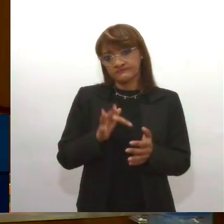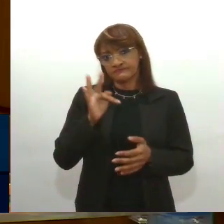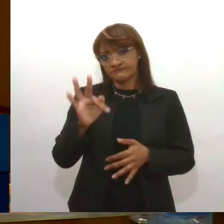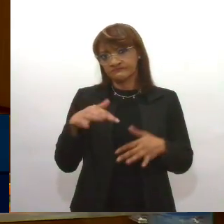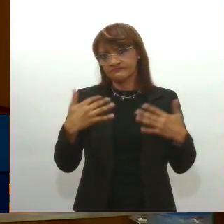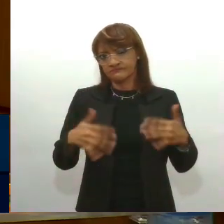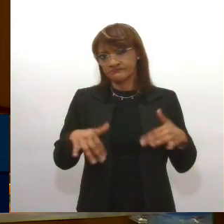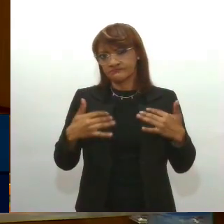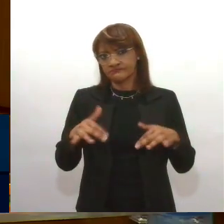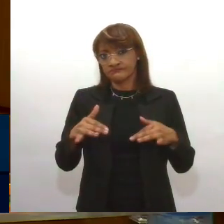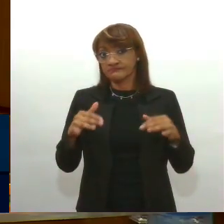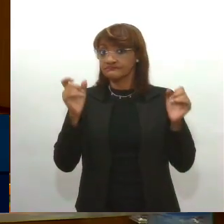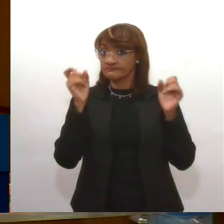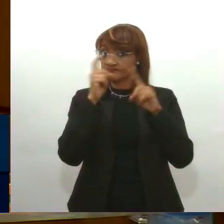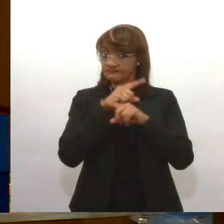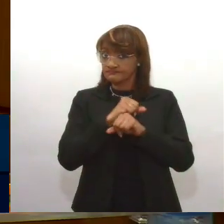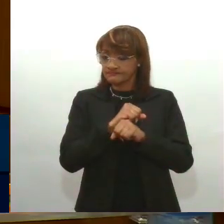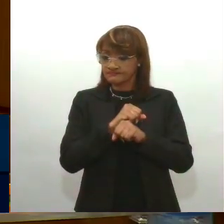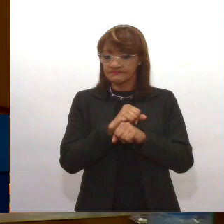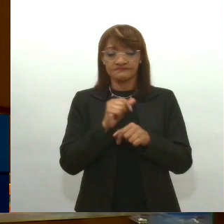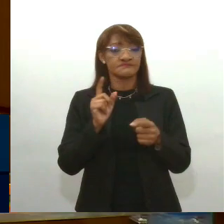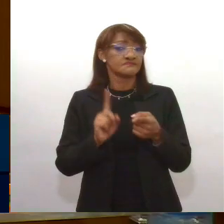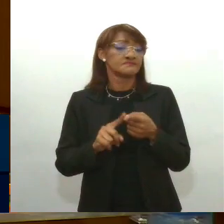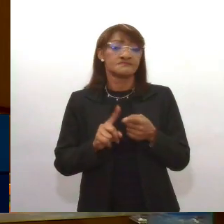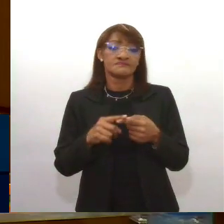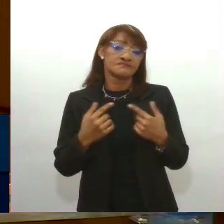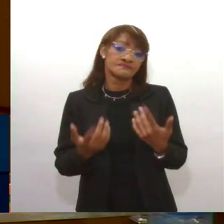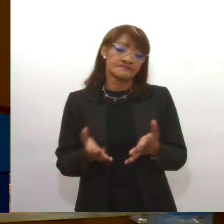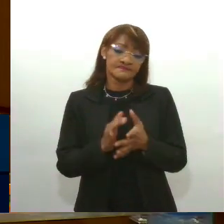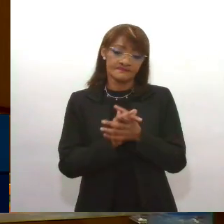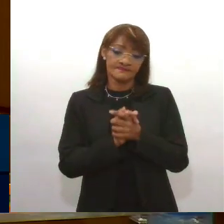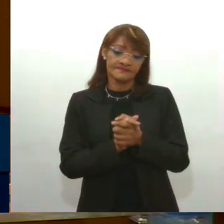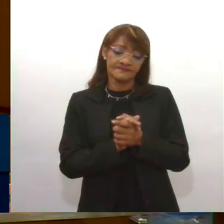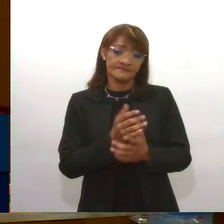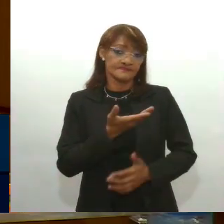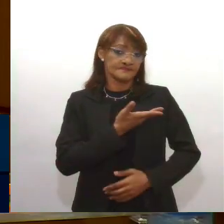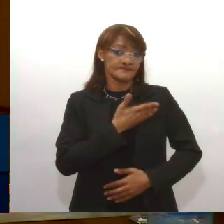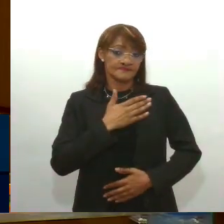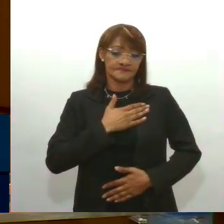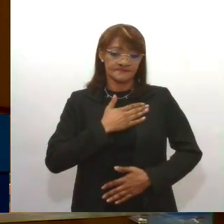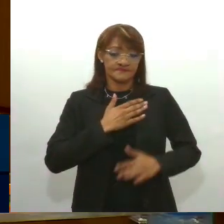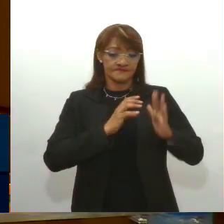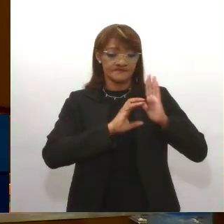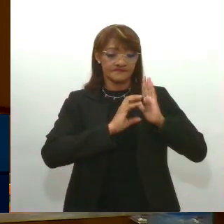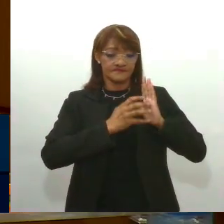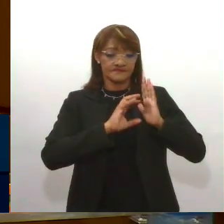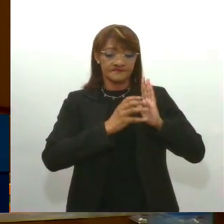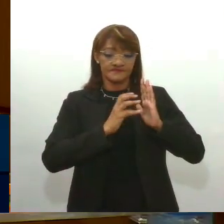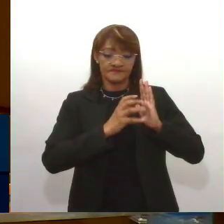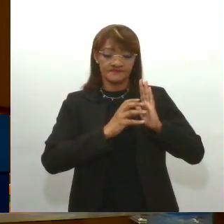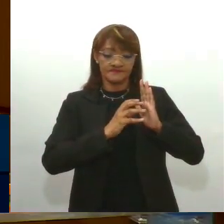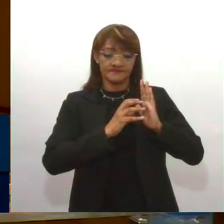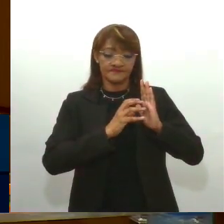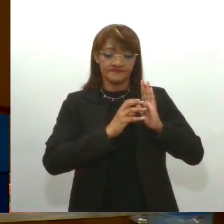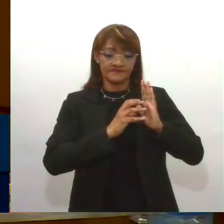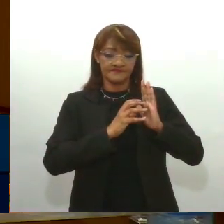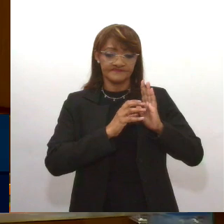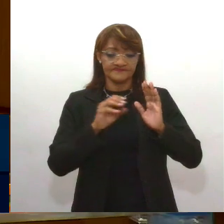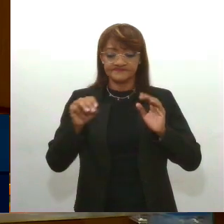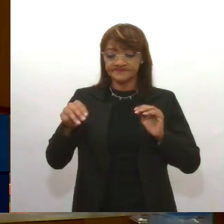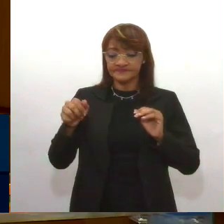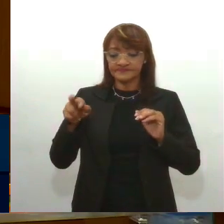né Eh o meu companheiro de partido né Mário Leone que teve uma